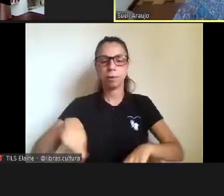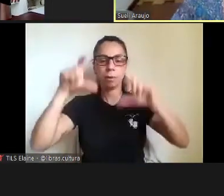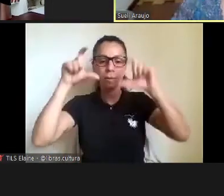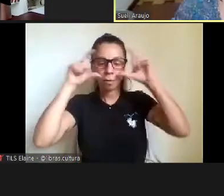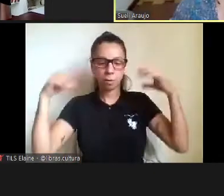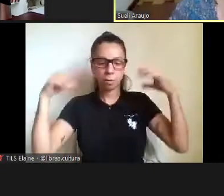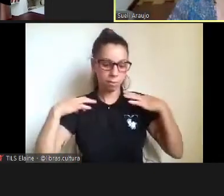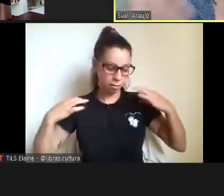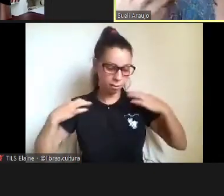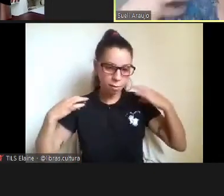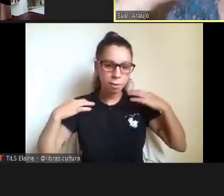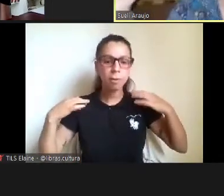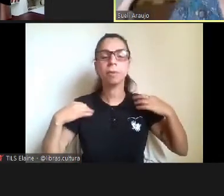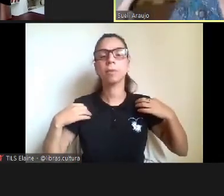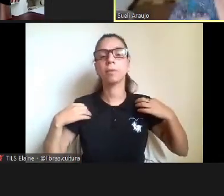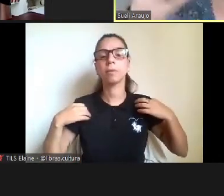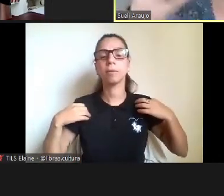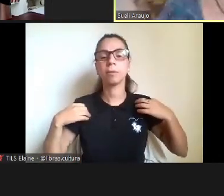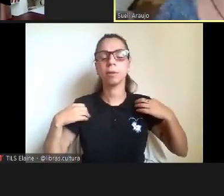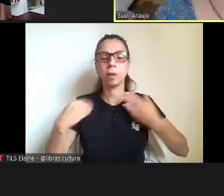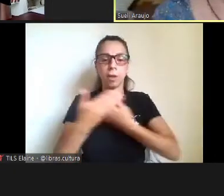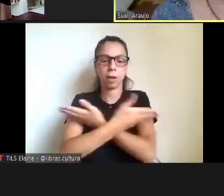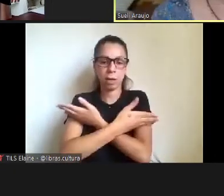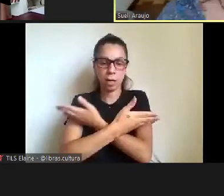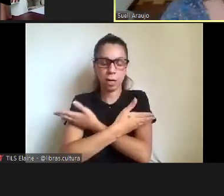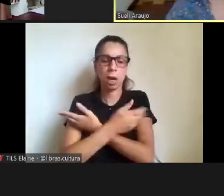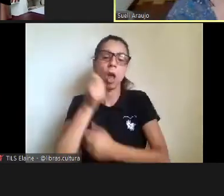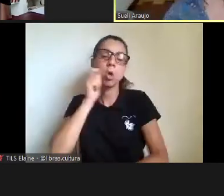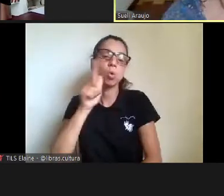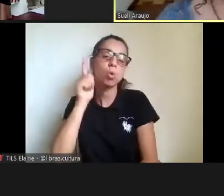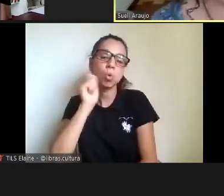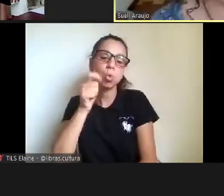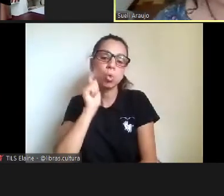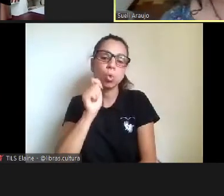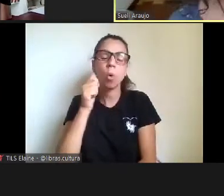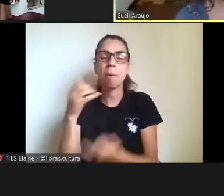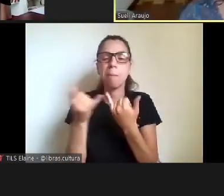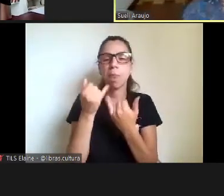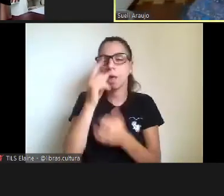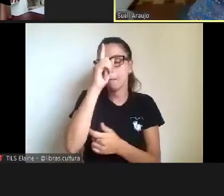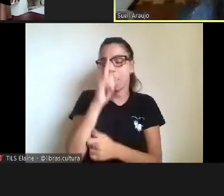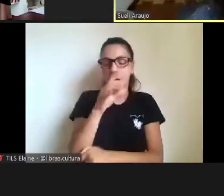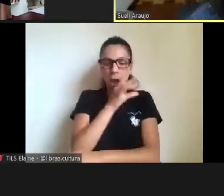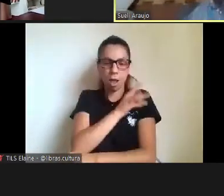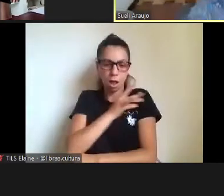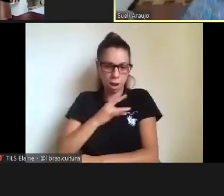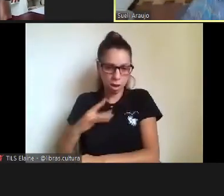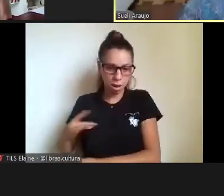vestida com uma camiseta azul com algumas coisas amarelas.